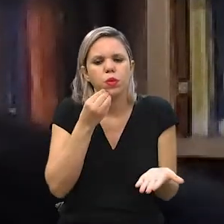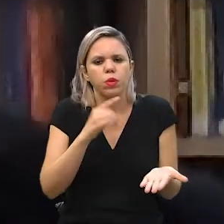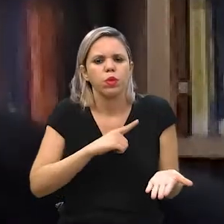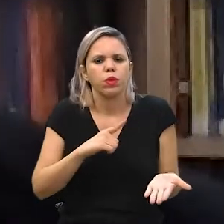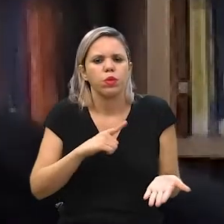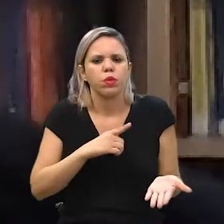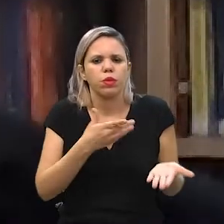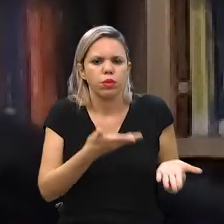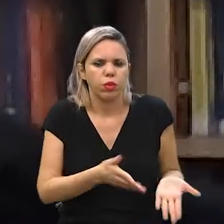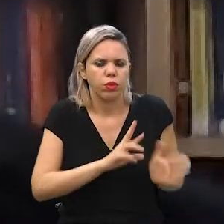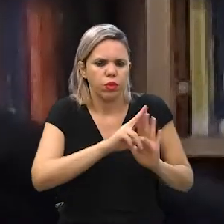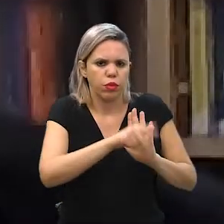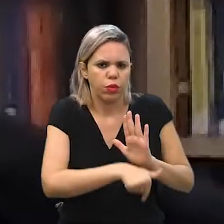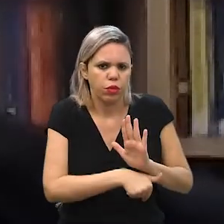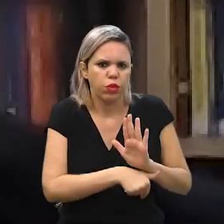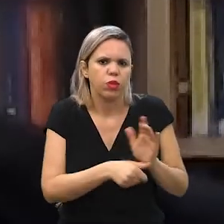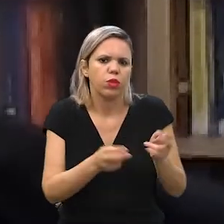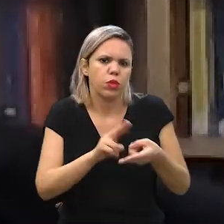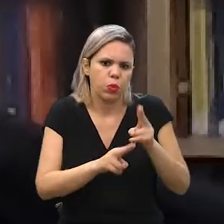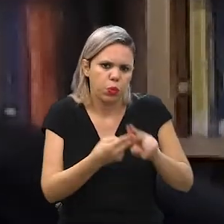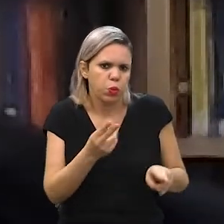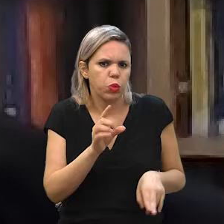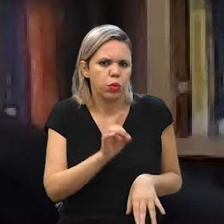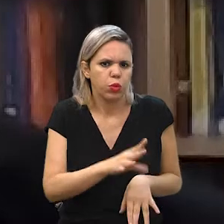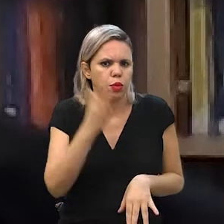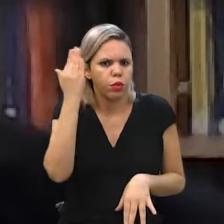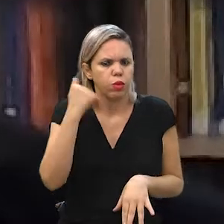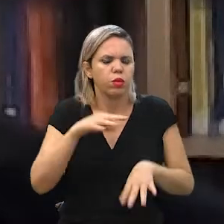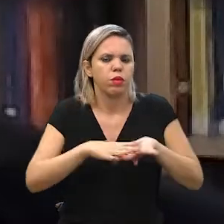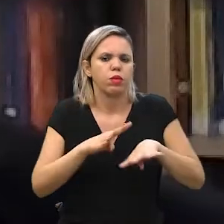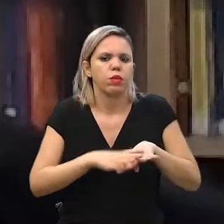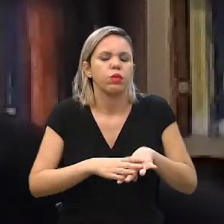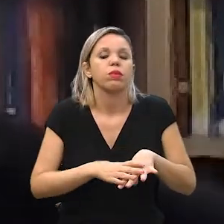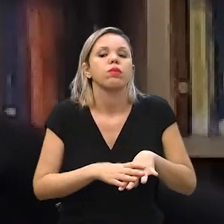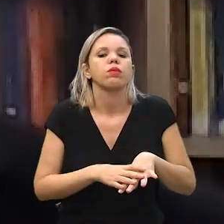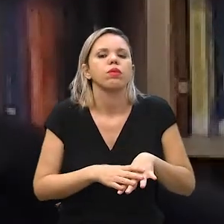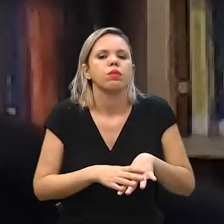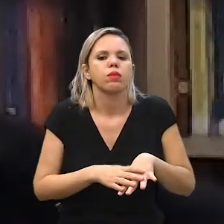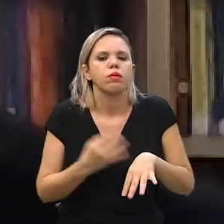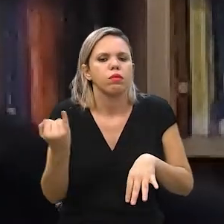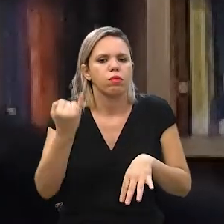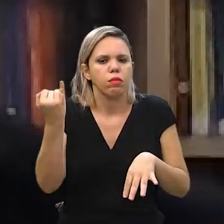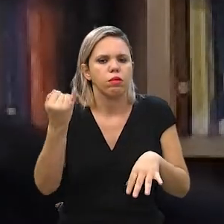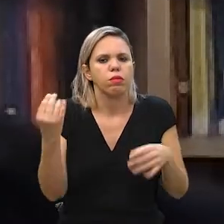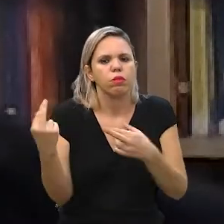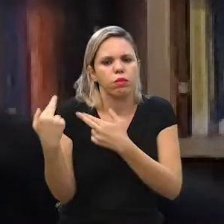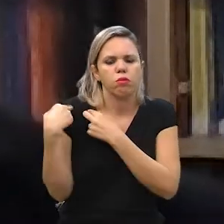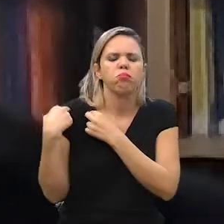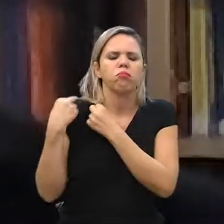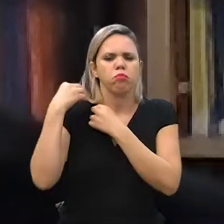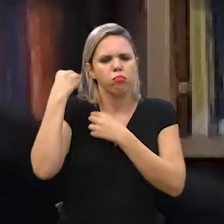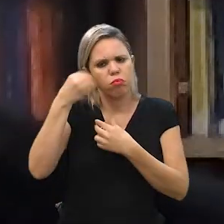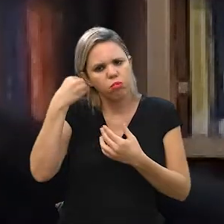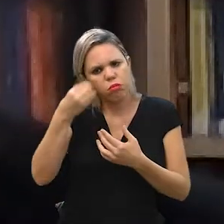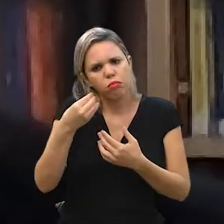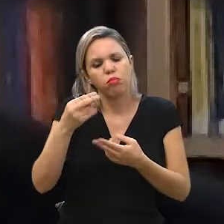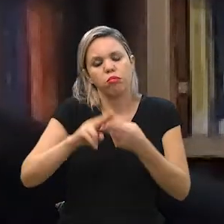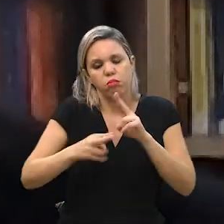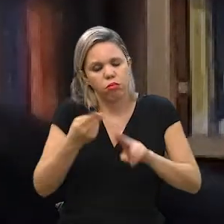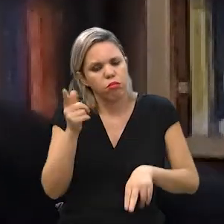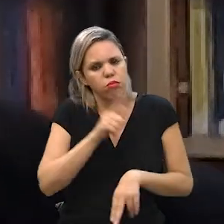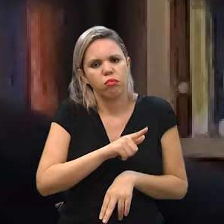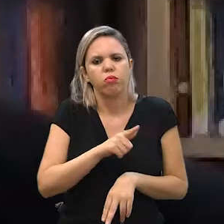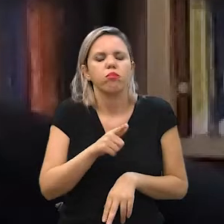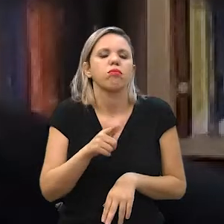ter diversas competências e não só saber a matemática. O conhecimento é relevante, mas a competência, né, e a habilidade